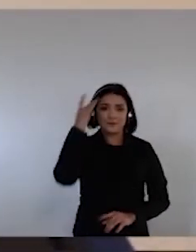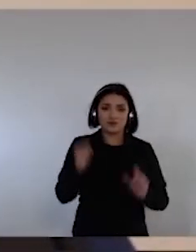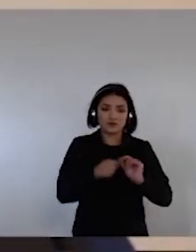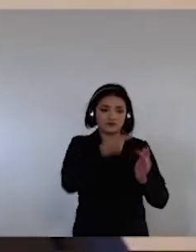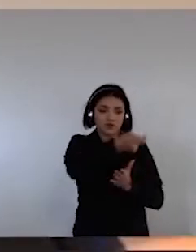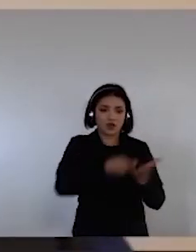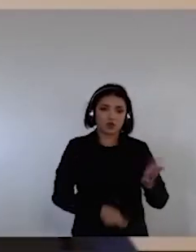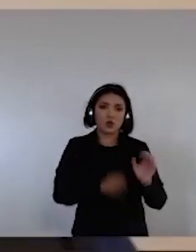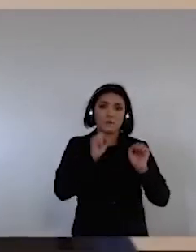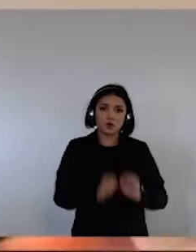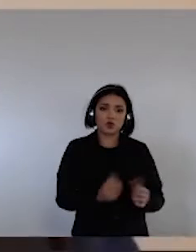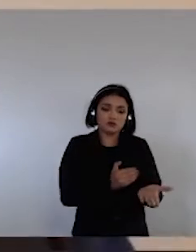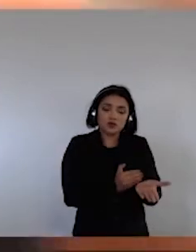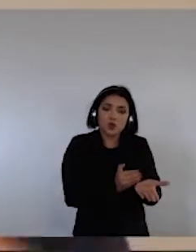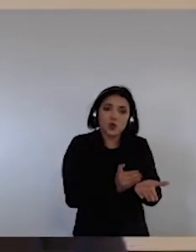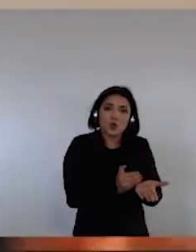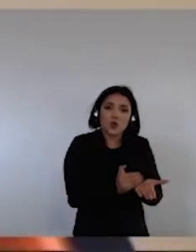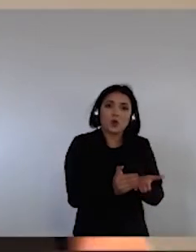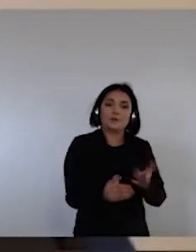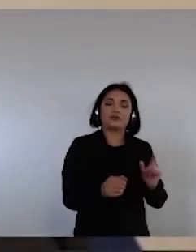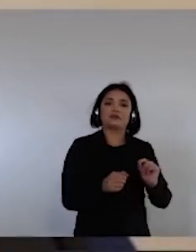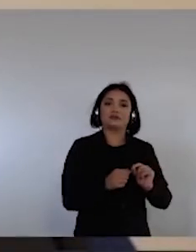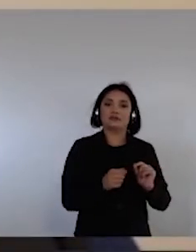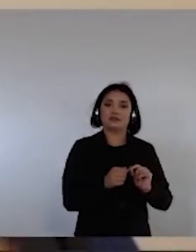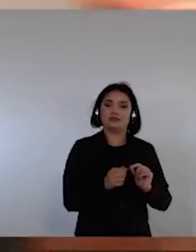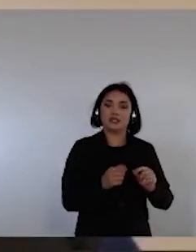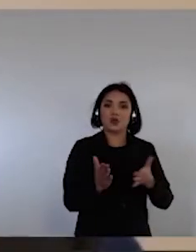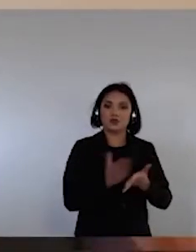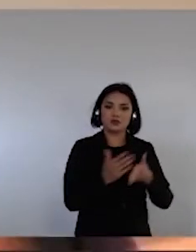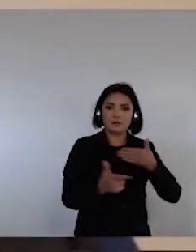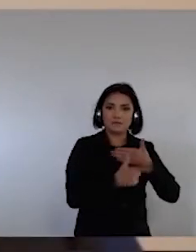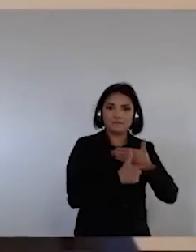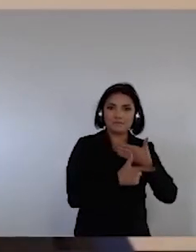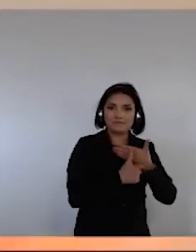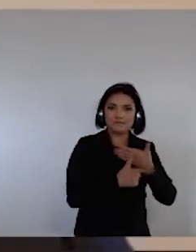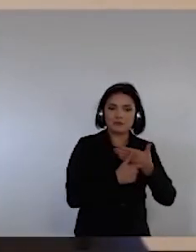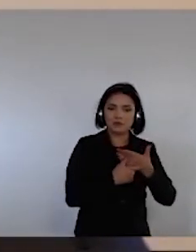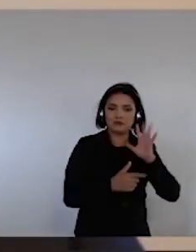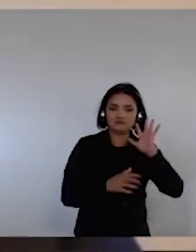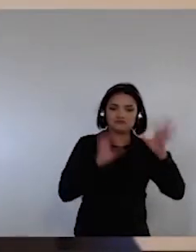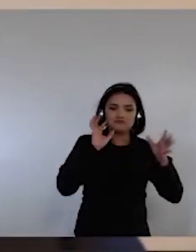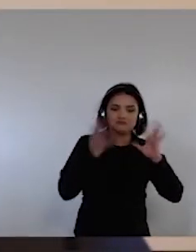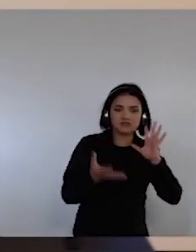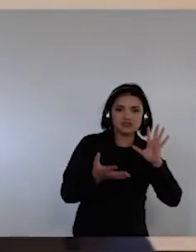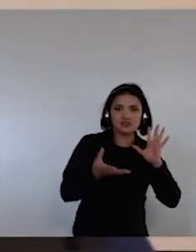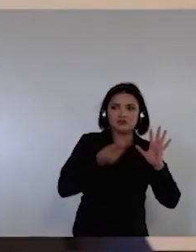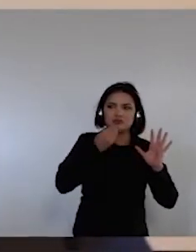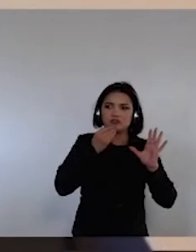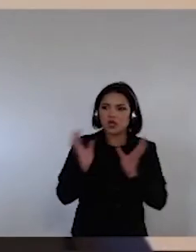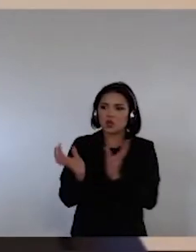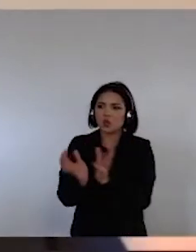regra escrita no Código de Processo, que vigora em todo o território nacional, eles